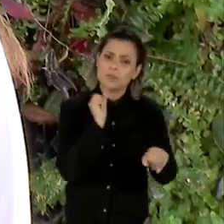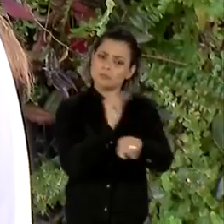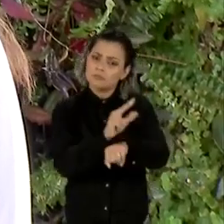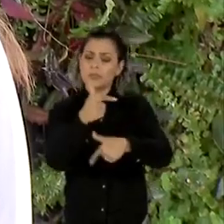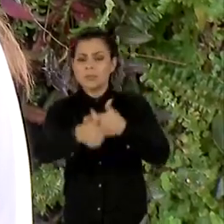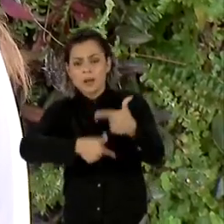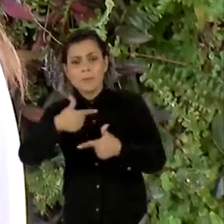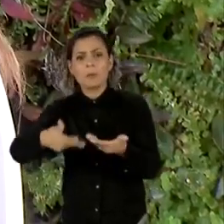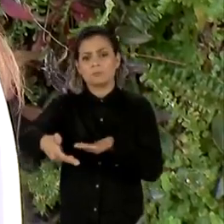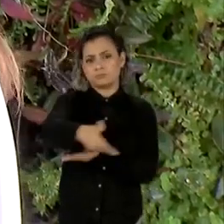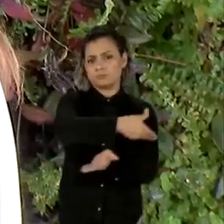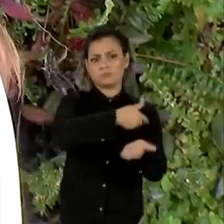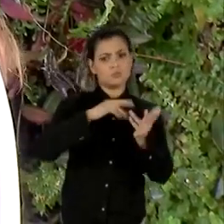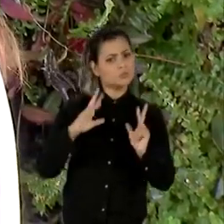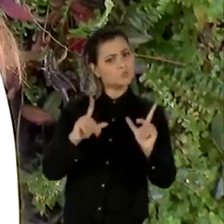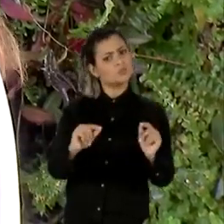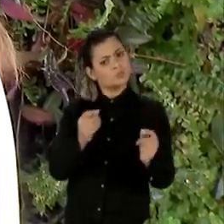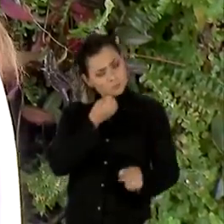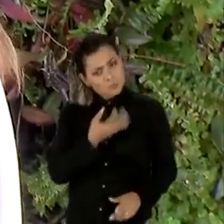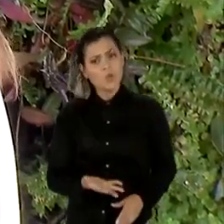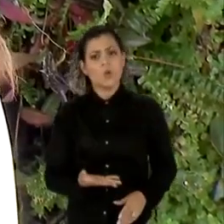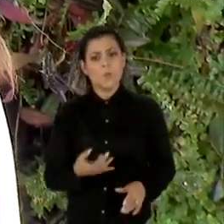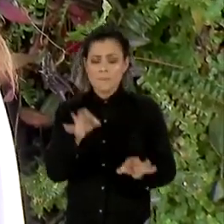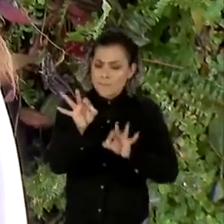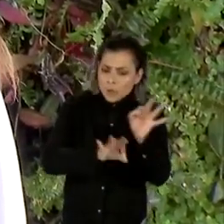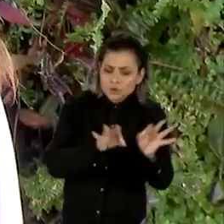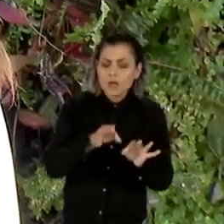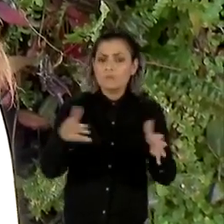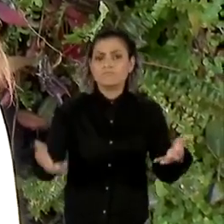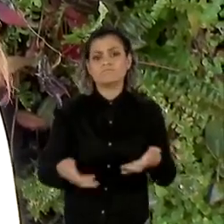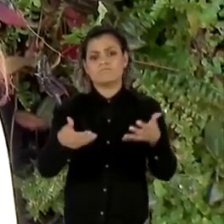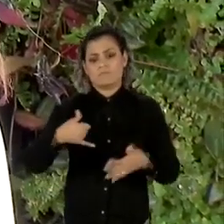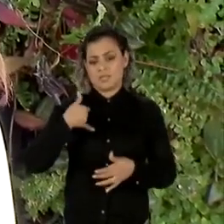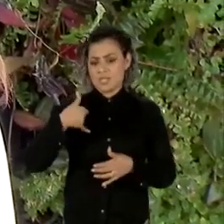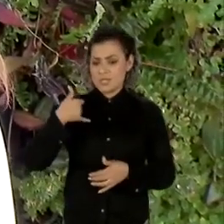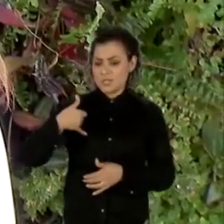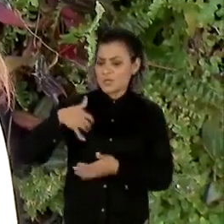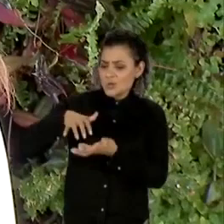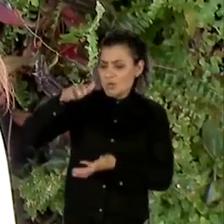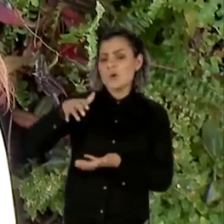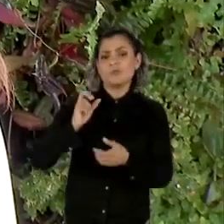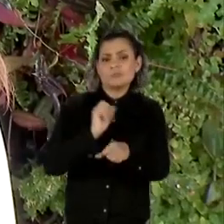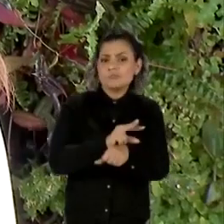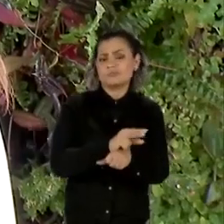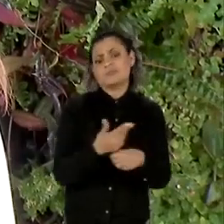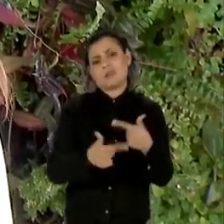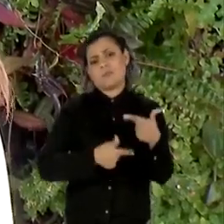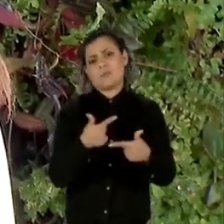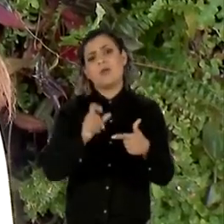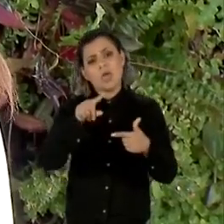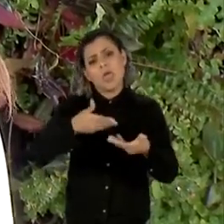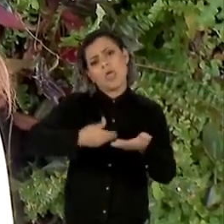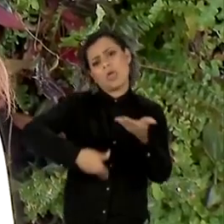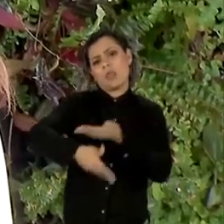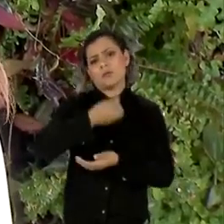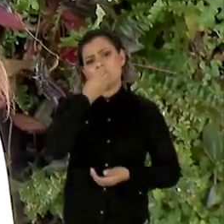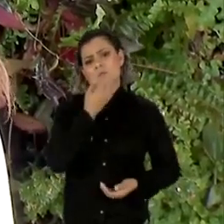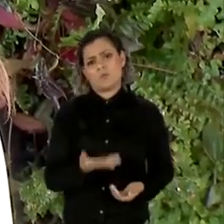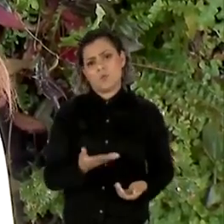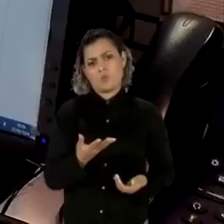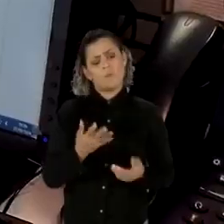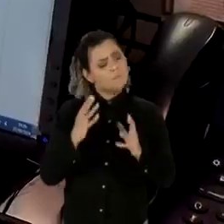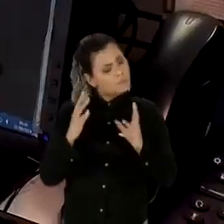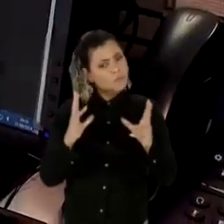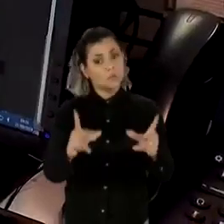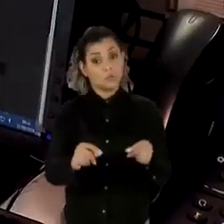mundo se integrando à companhia aos projetos então sem bunda é uma relação ganha ganha pra